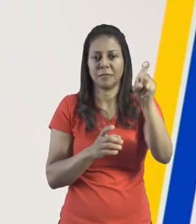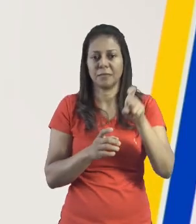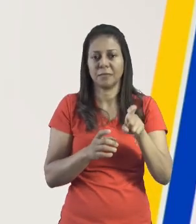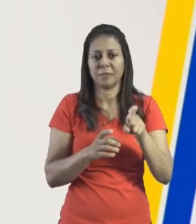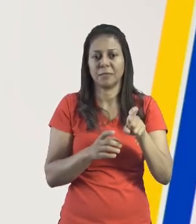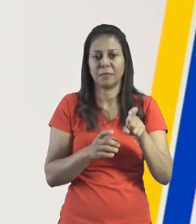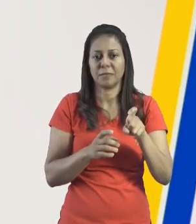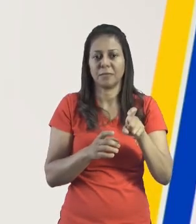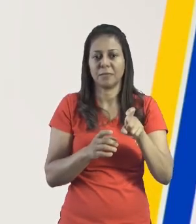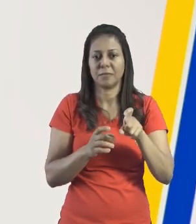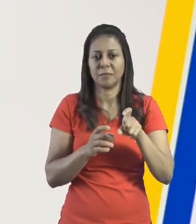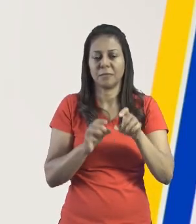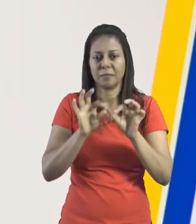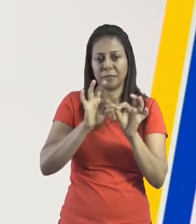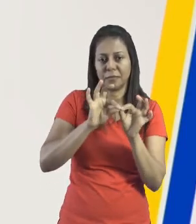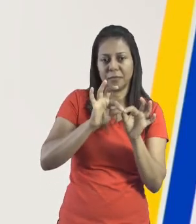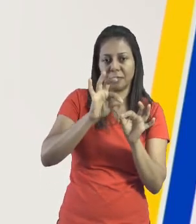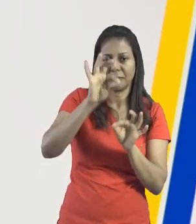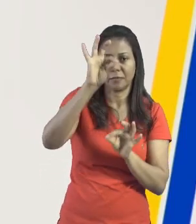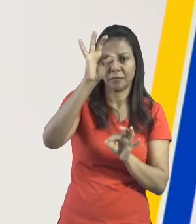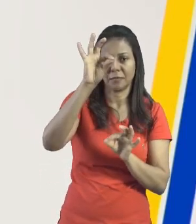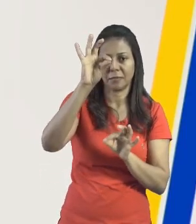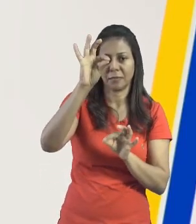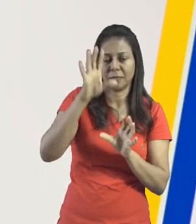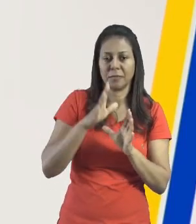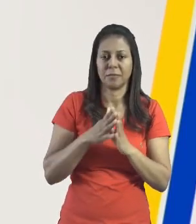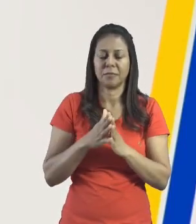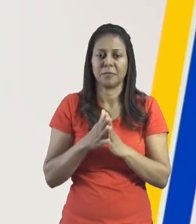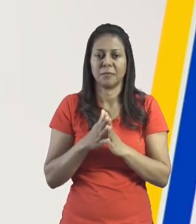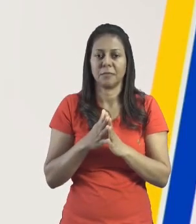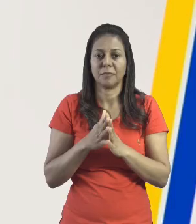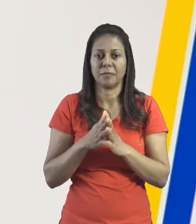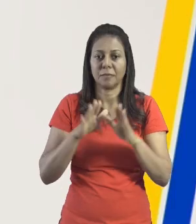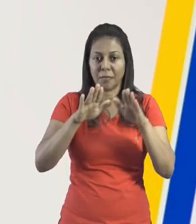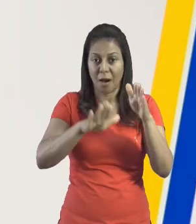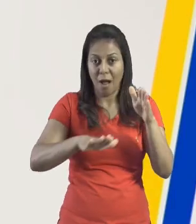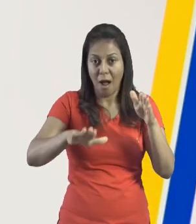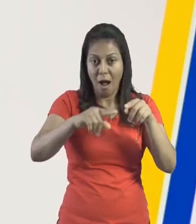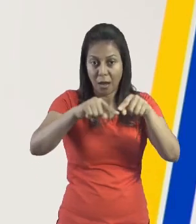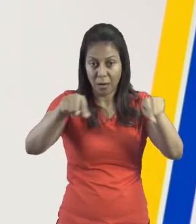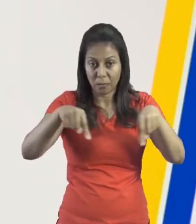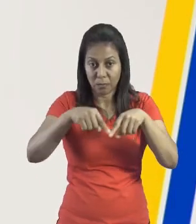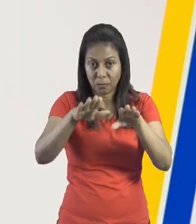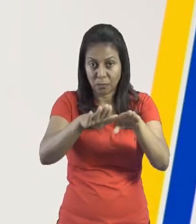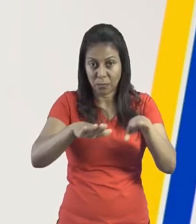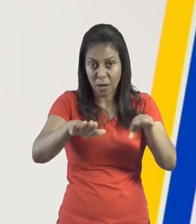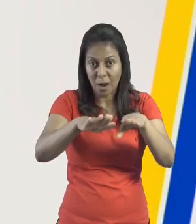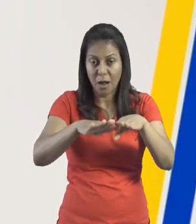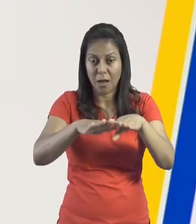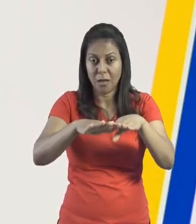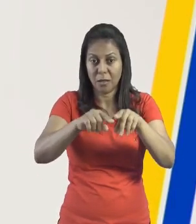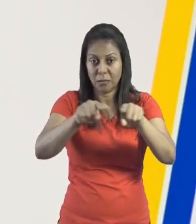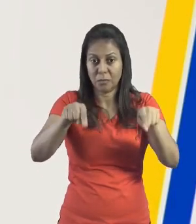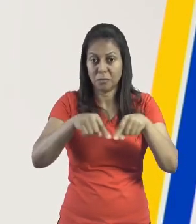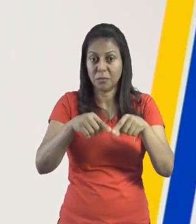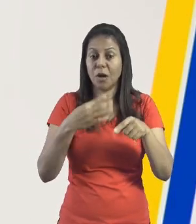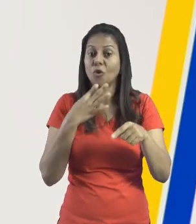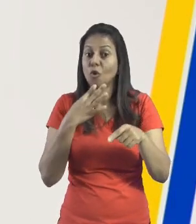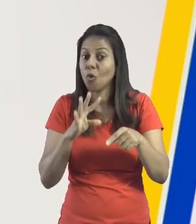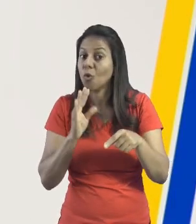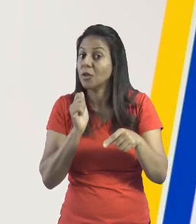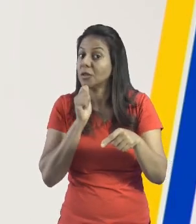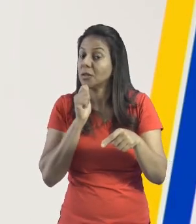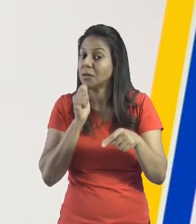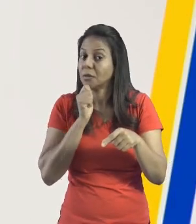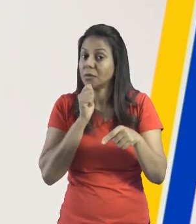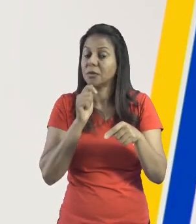a medida do lado desse azulejo. Então, a sua área, a área de cada azulejo, que eu não conheço, eu vou